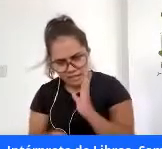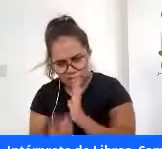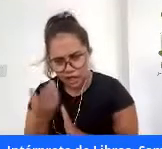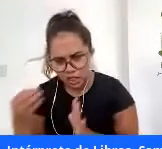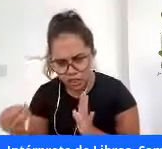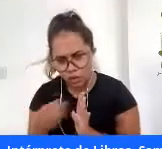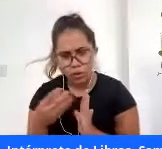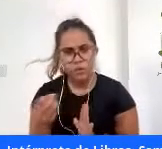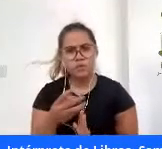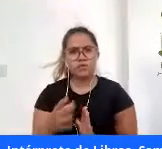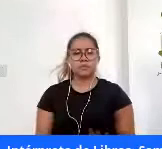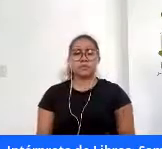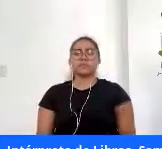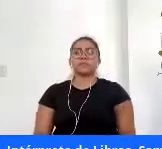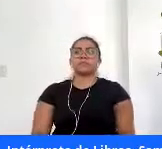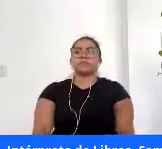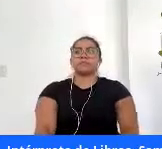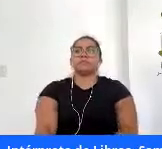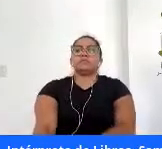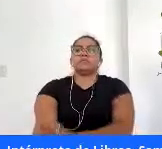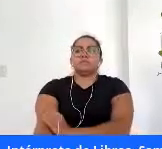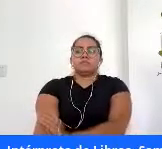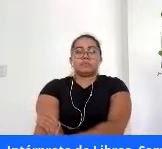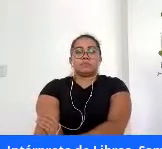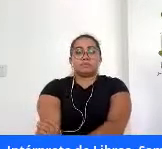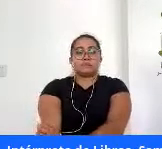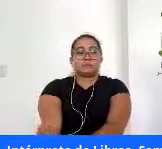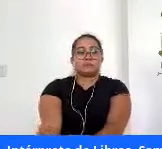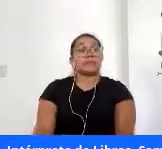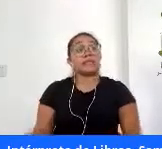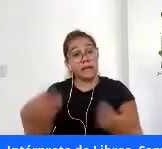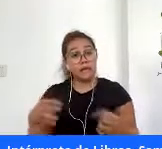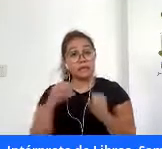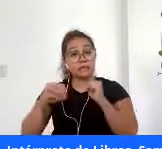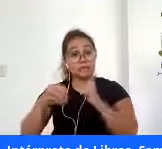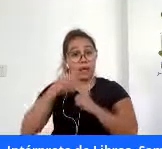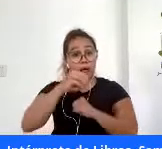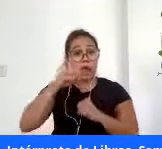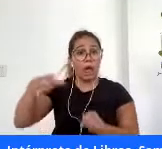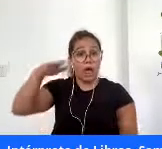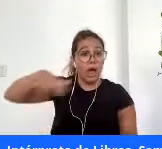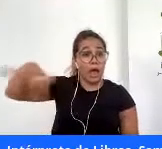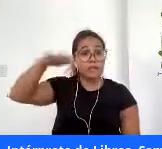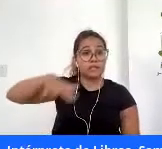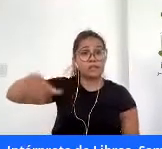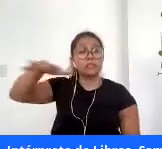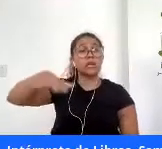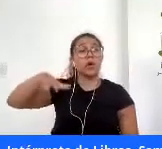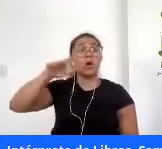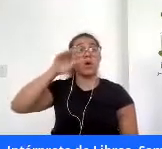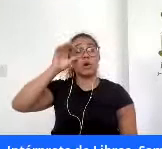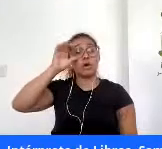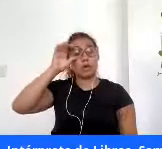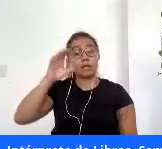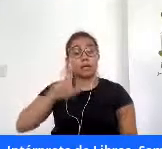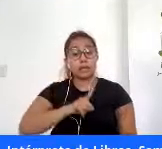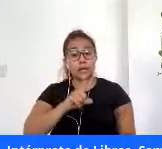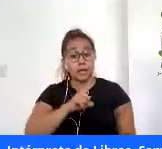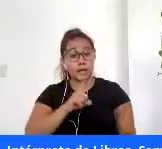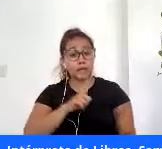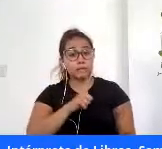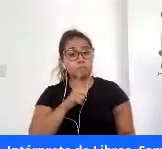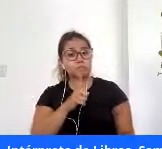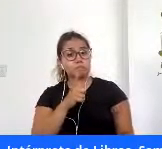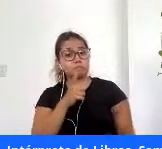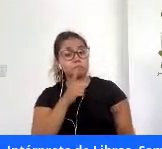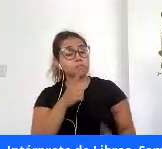neurônios depois. E aí, justamente, essas células, elas ficam situadas nessa região aqui, e através de sinais químicos, elas vão